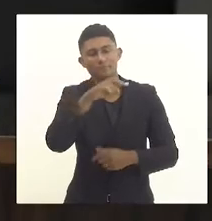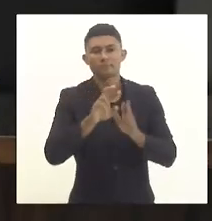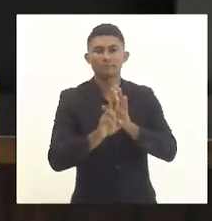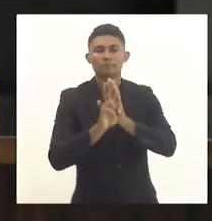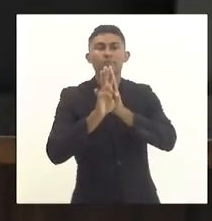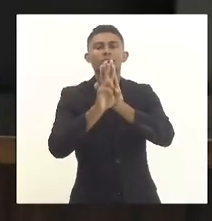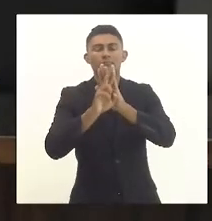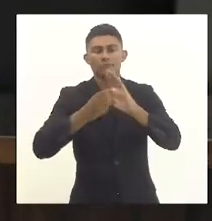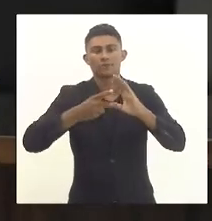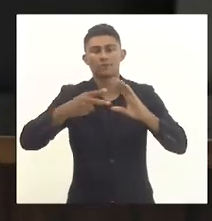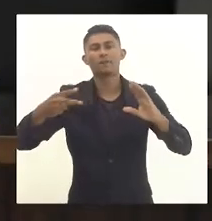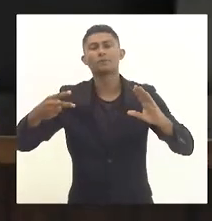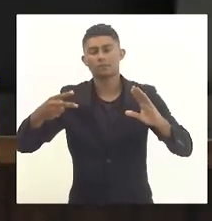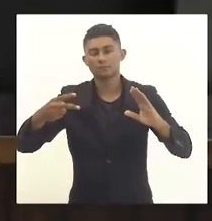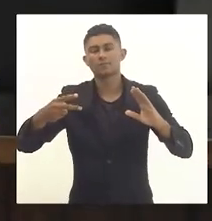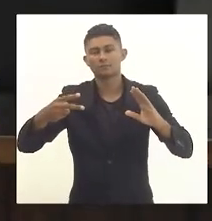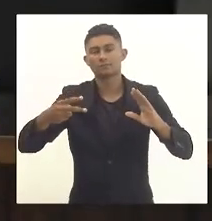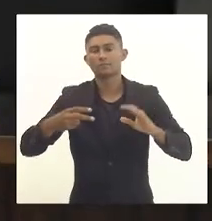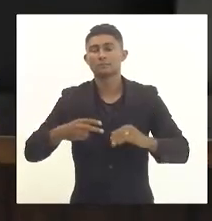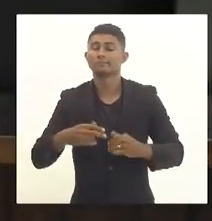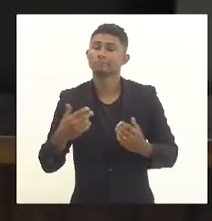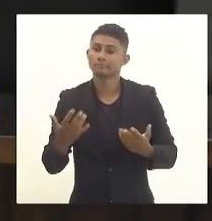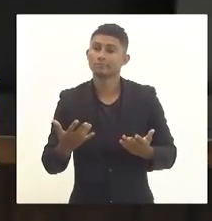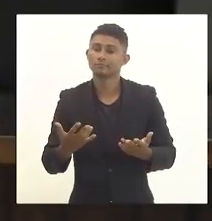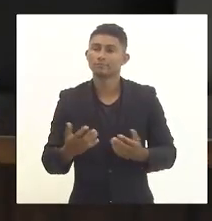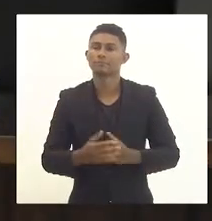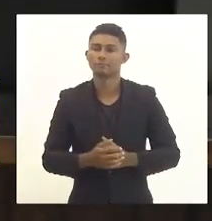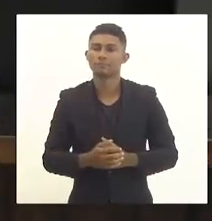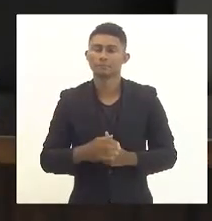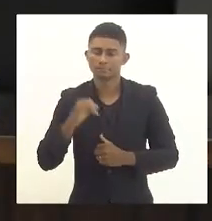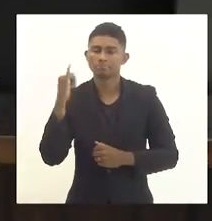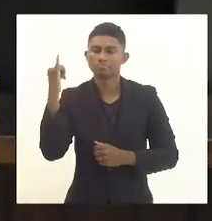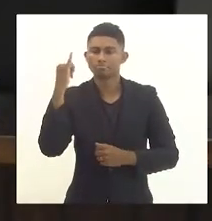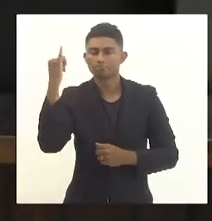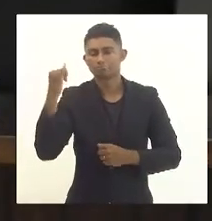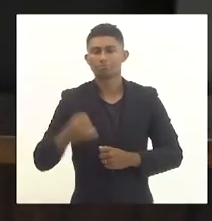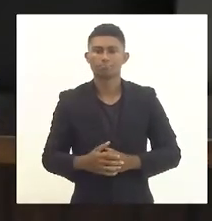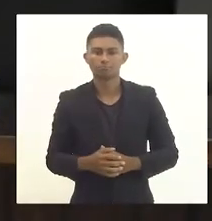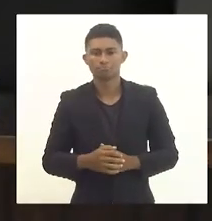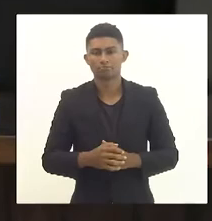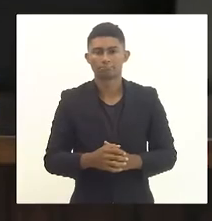é muito importante, porque é por aí que nós vamos começar, não é isso?